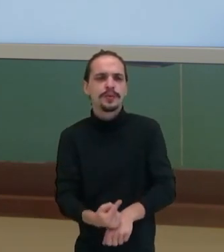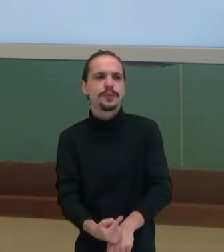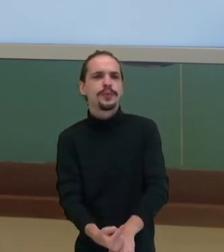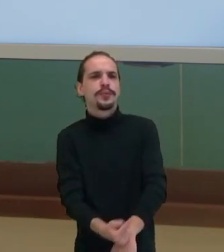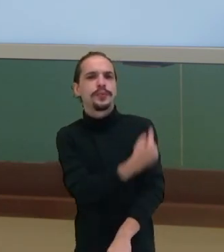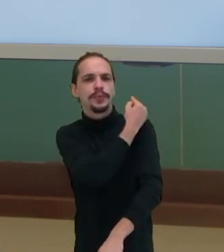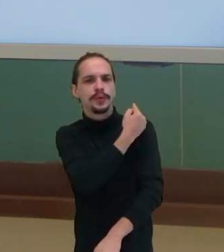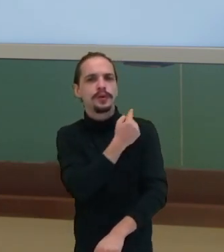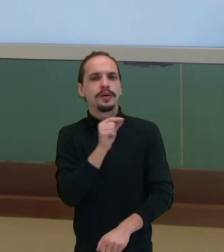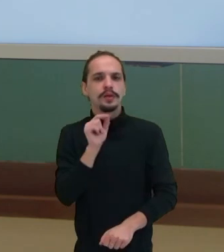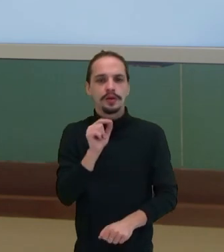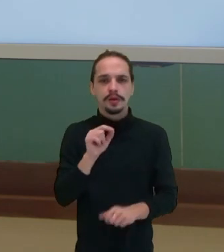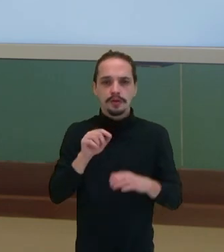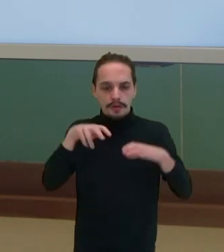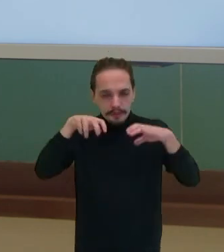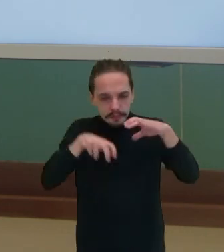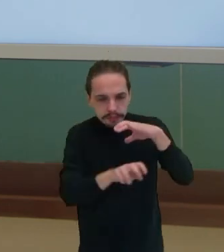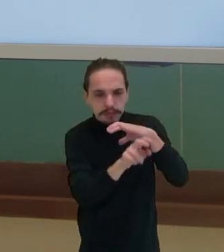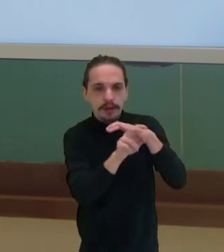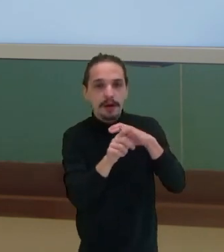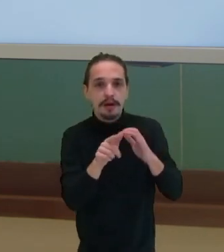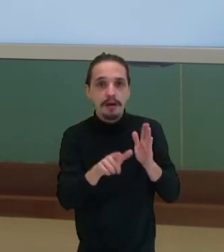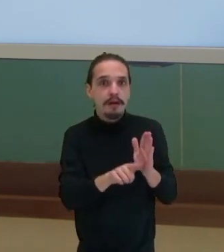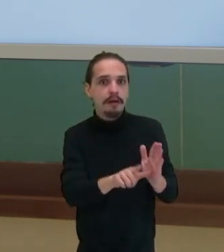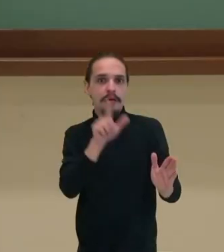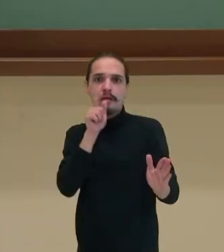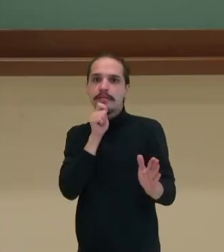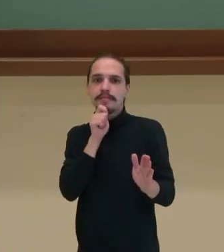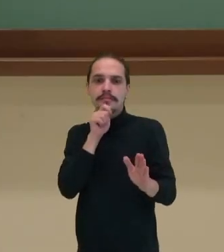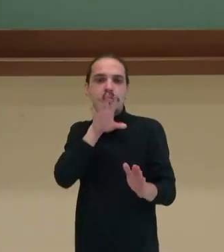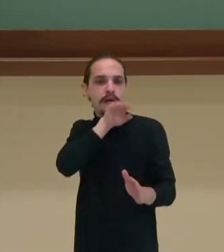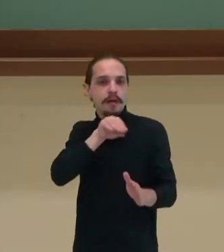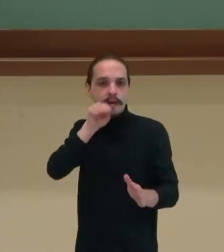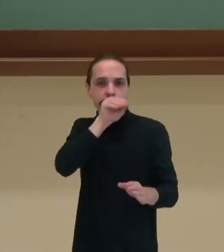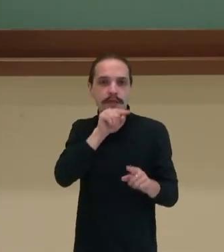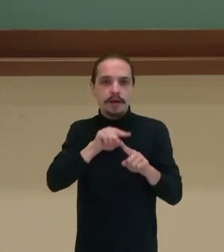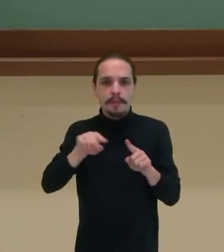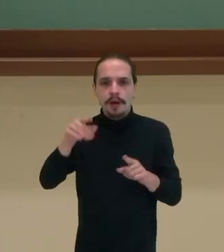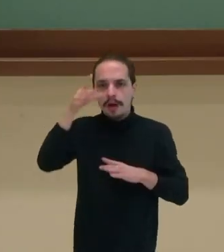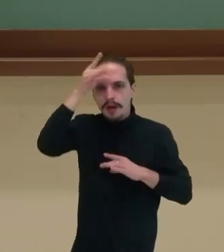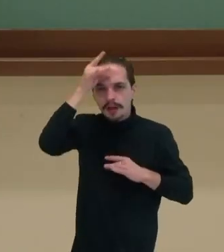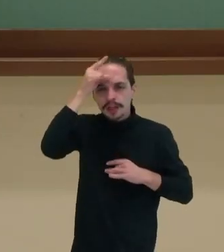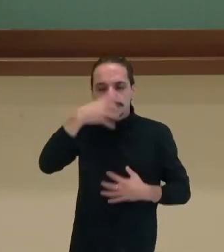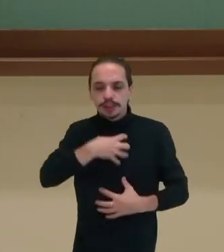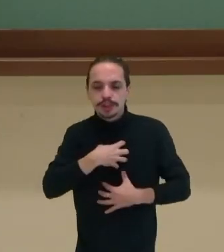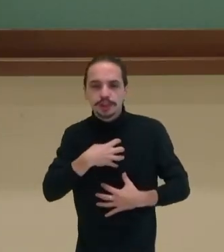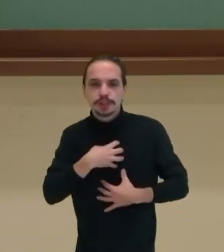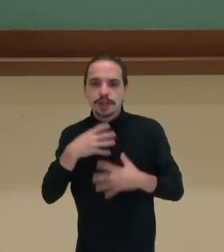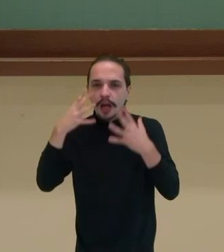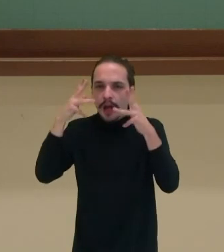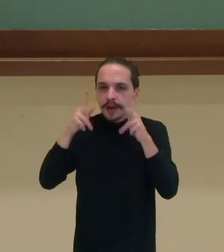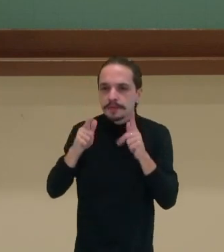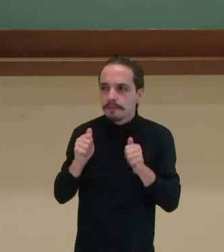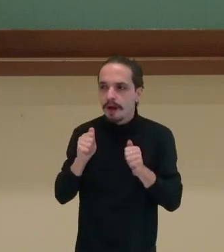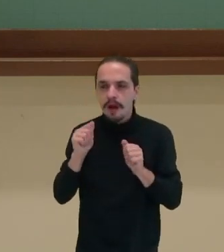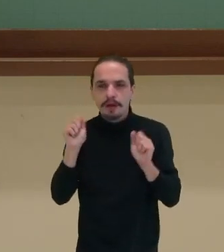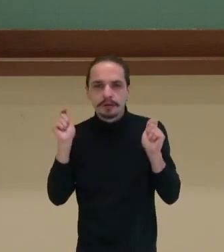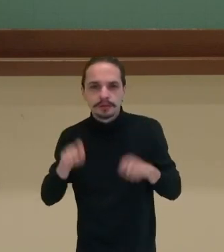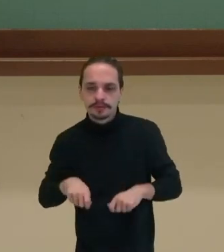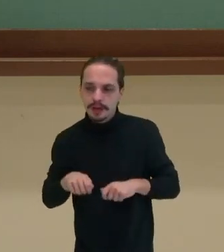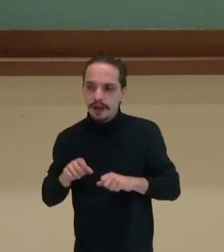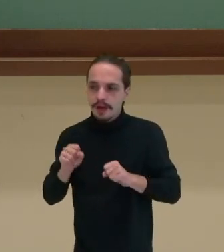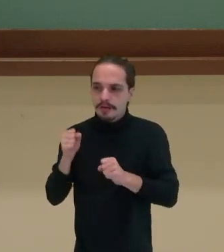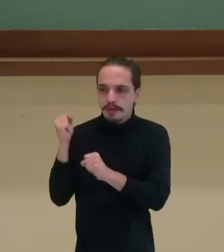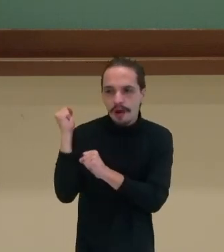Quando o homem primitivo, antes de desenvolver a fala, ele já imitava ali o jeito de andar do animal para poder caçar, para